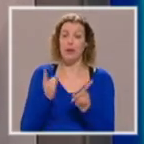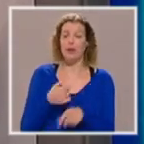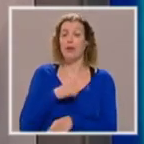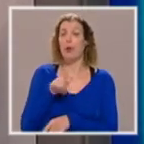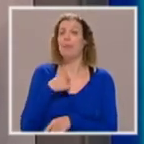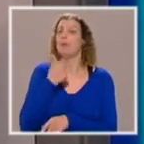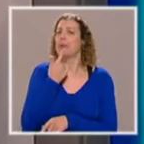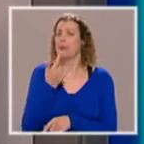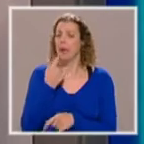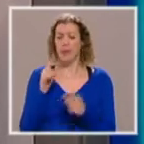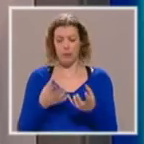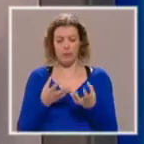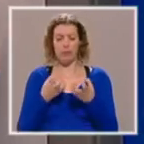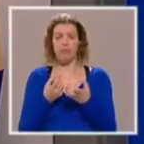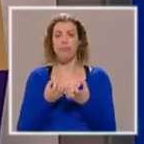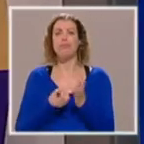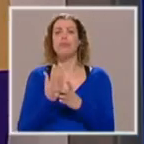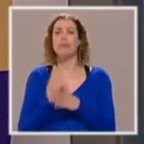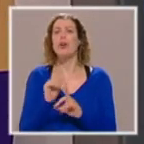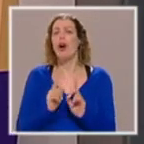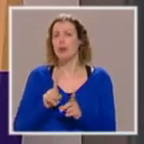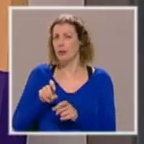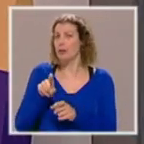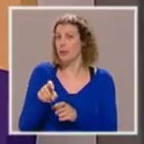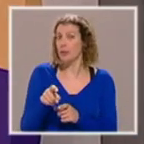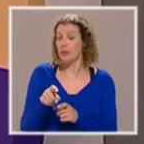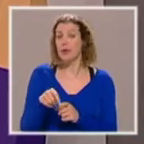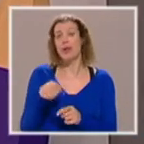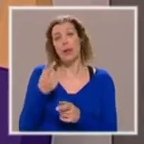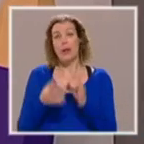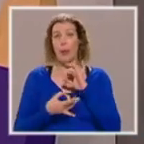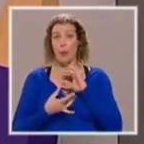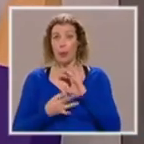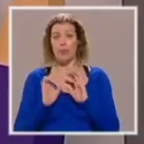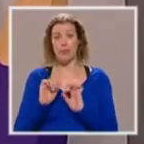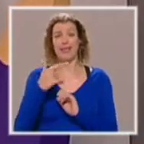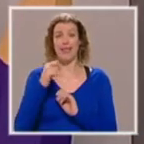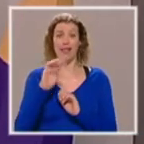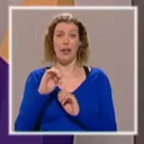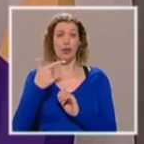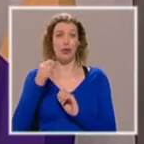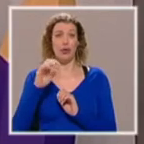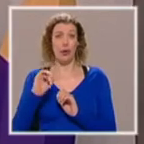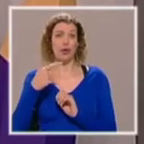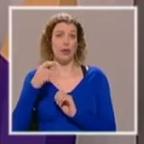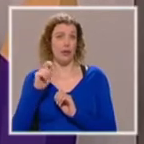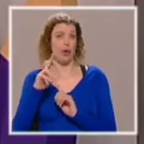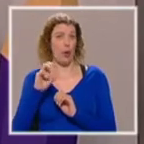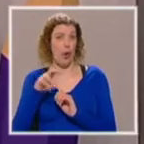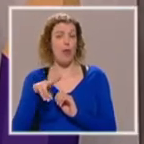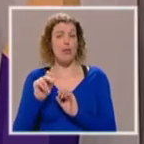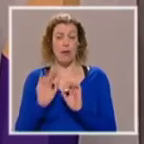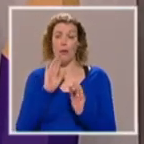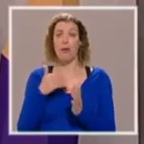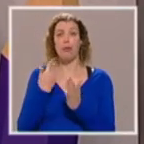os responsáveis pela produção dos espermatozoides e da testosterona. Testosterona, esta hormona, que é responsável